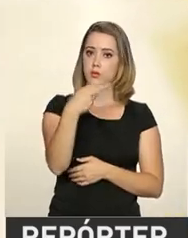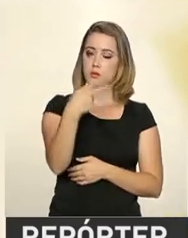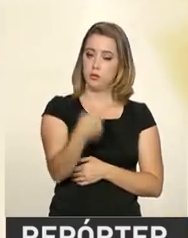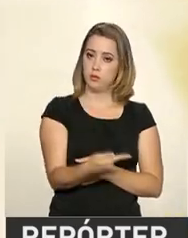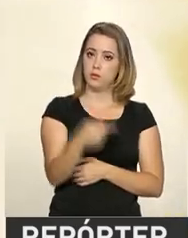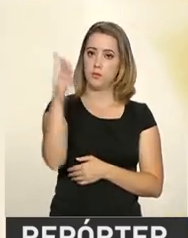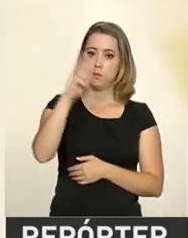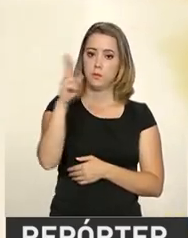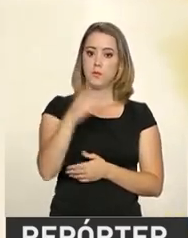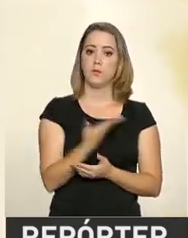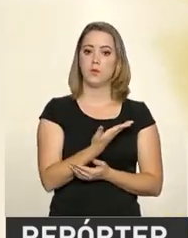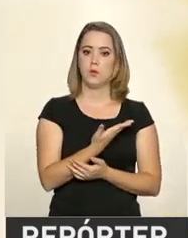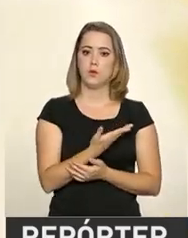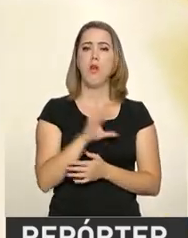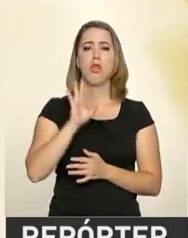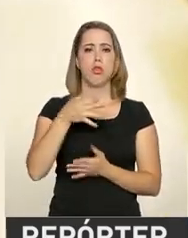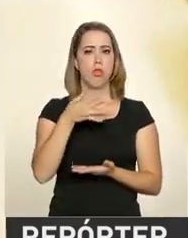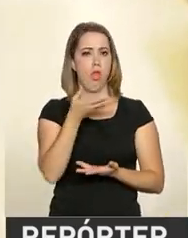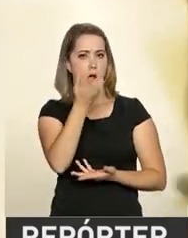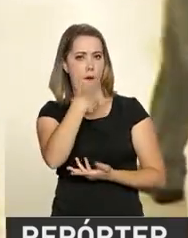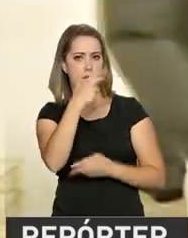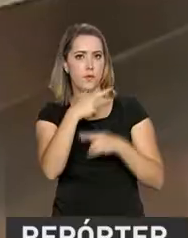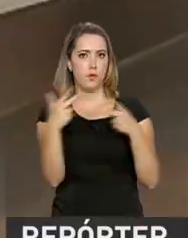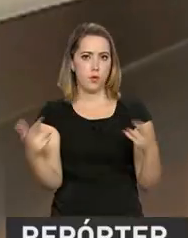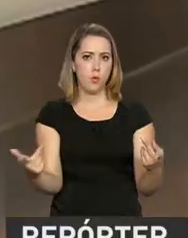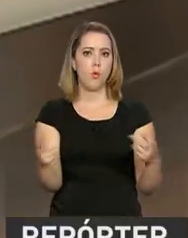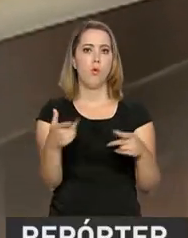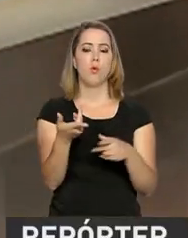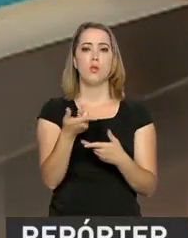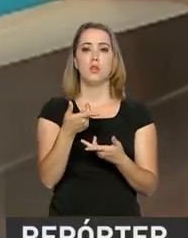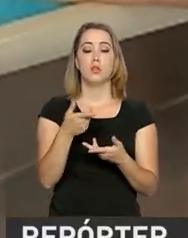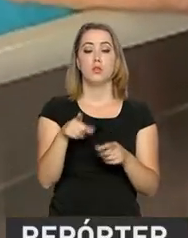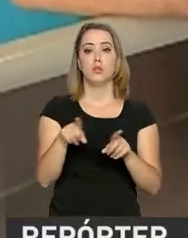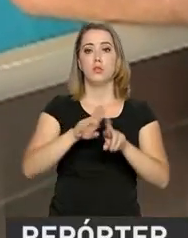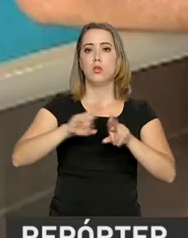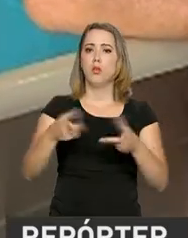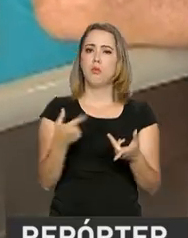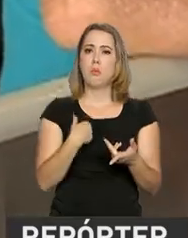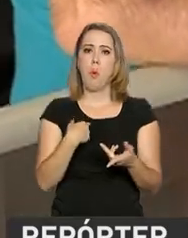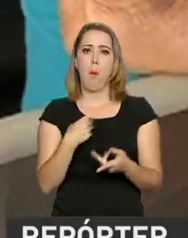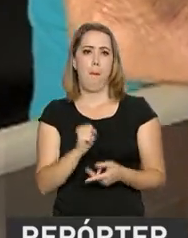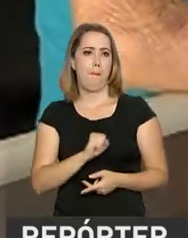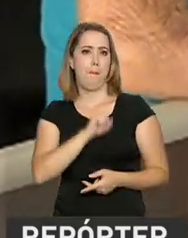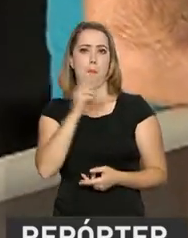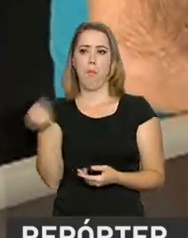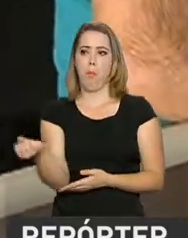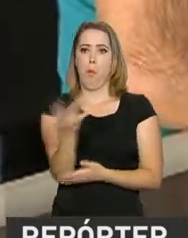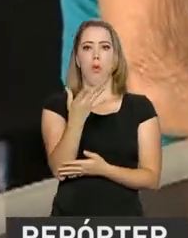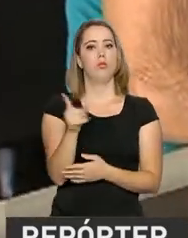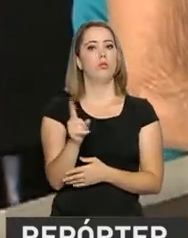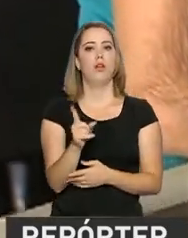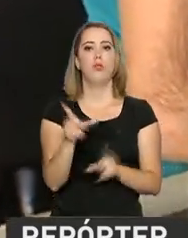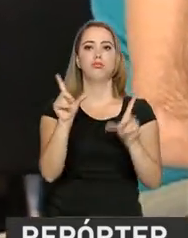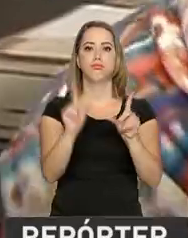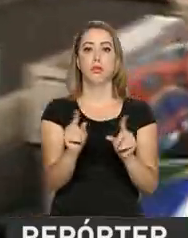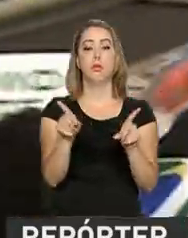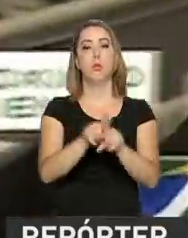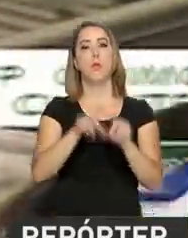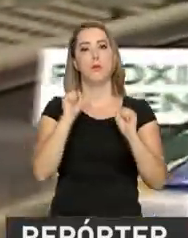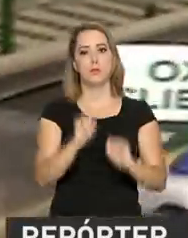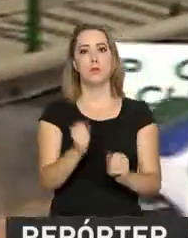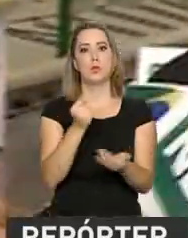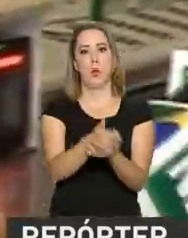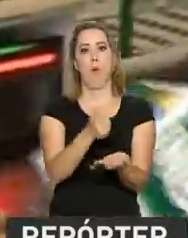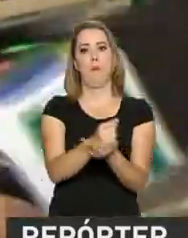Dá. Pelo menos iogurte, uma frutinha para as crianças dá. Realmente não é muito, mas de certa forma recupera o poder de compra. Dá